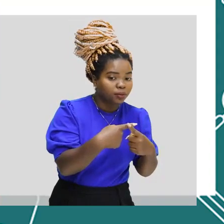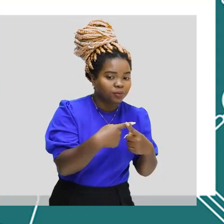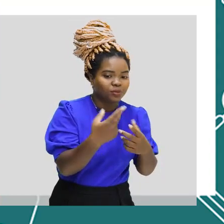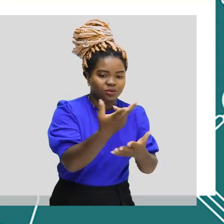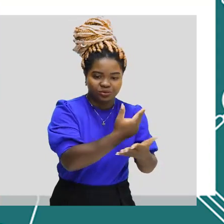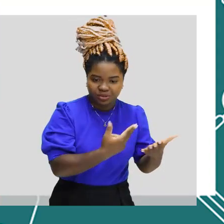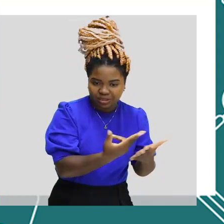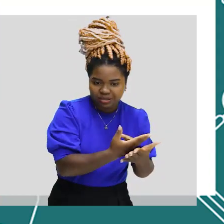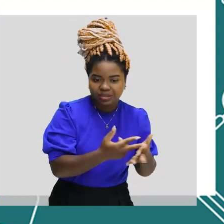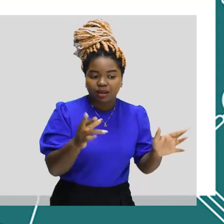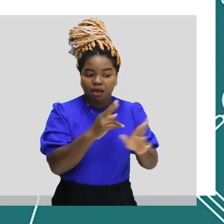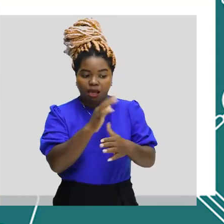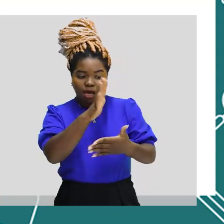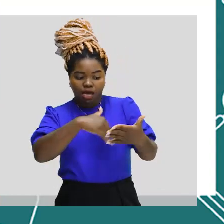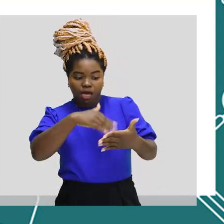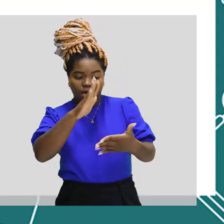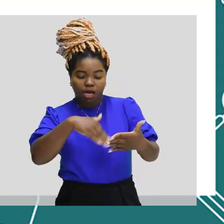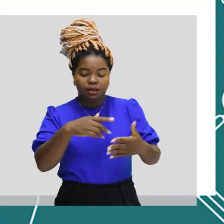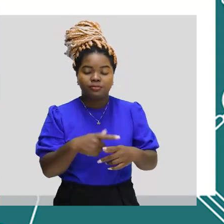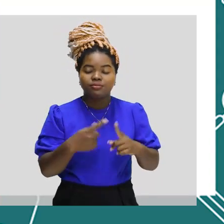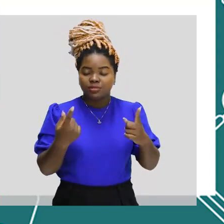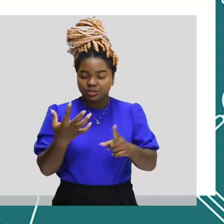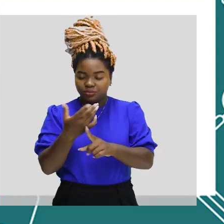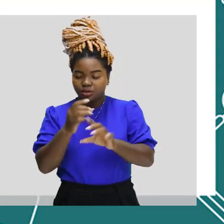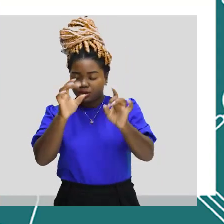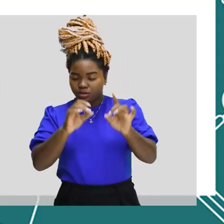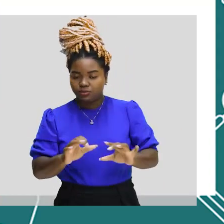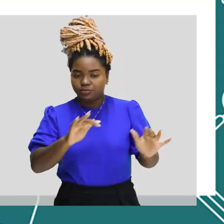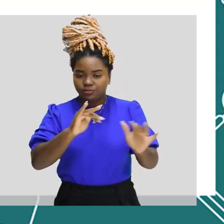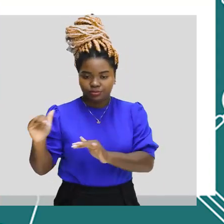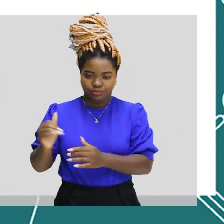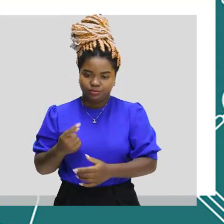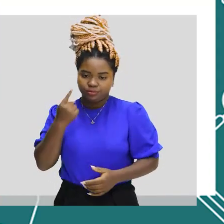esboço da pintura, mas o desenho é uma forma de arte específica.